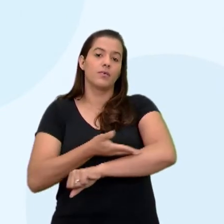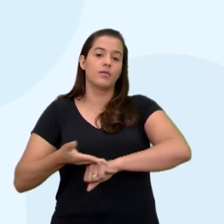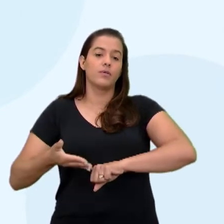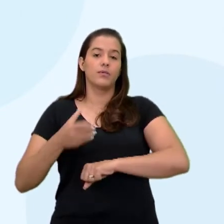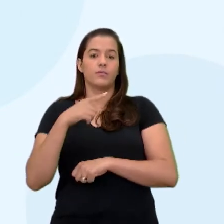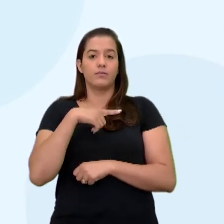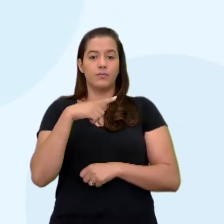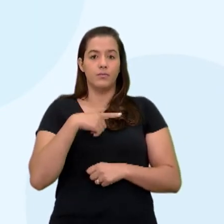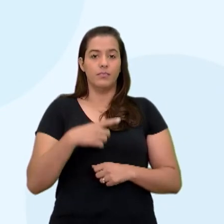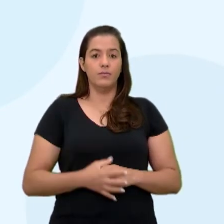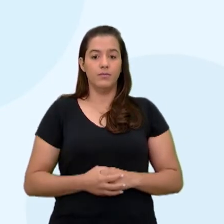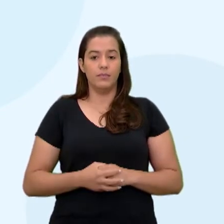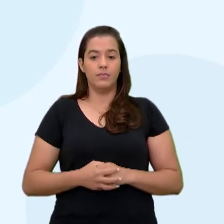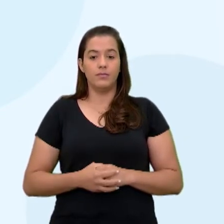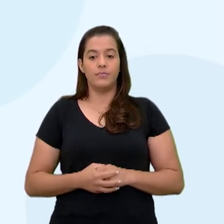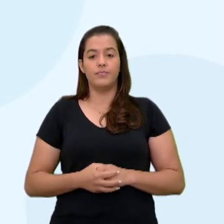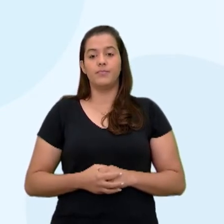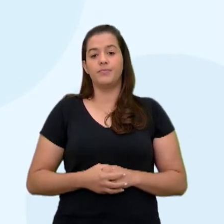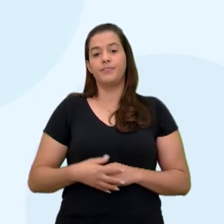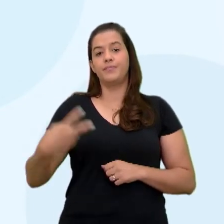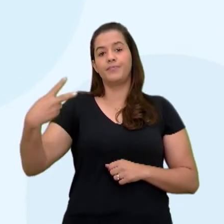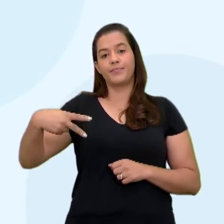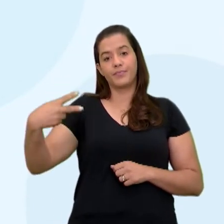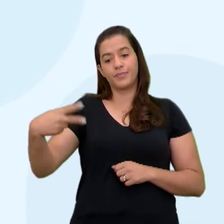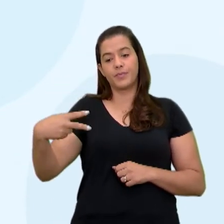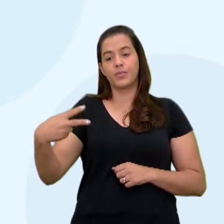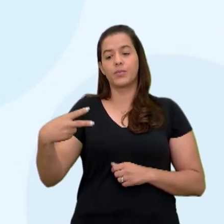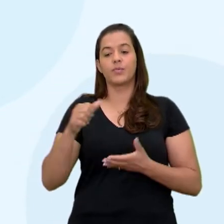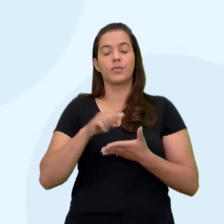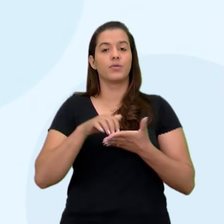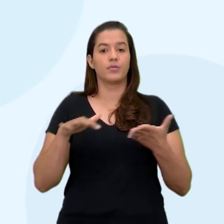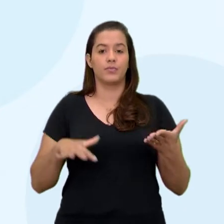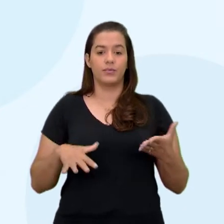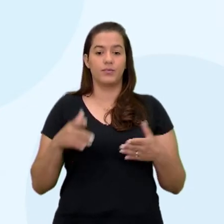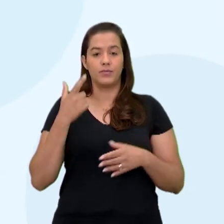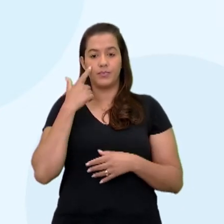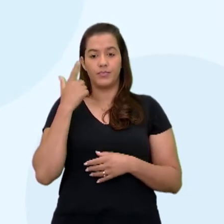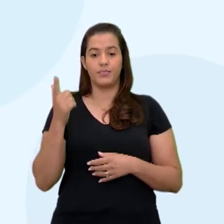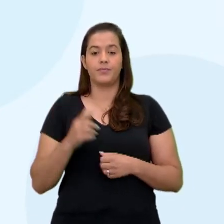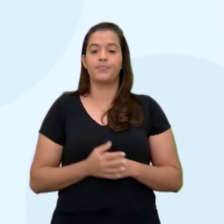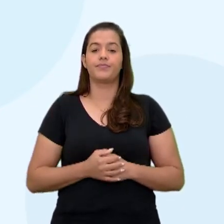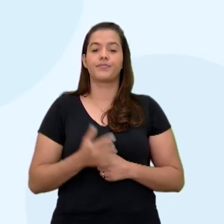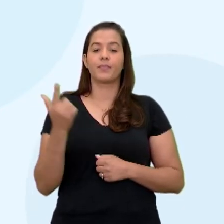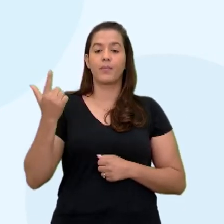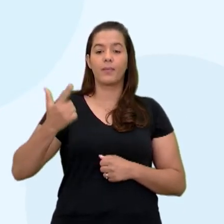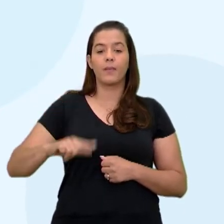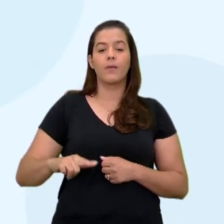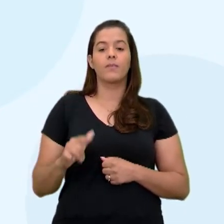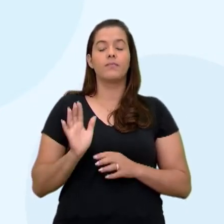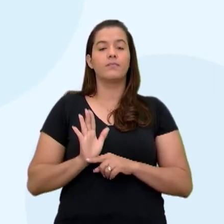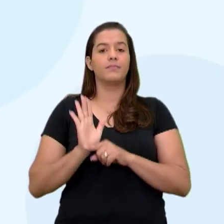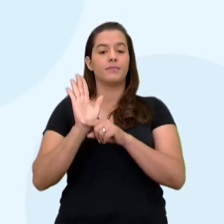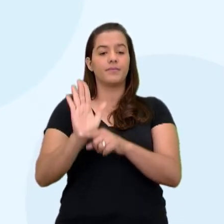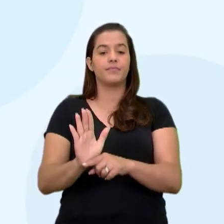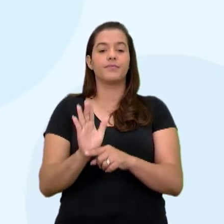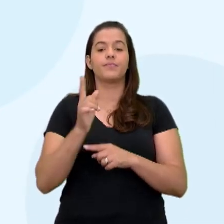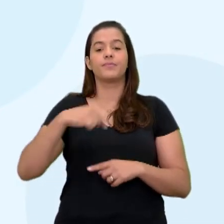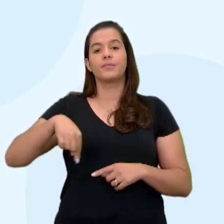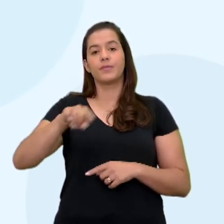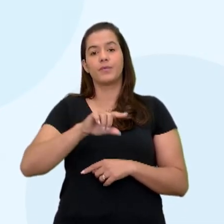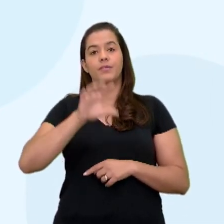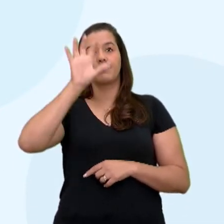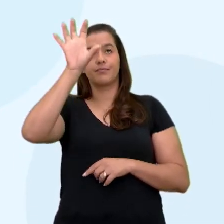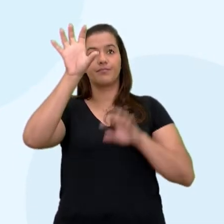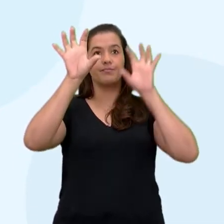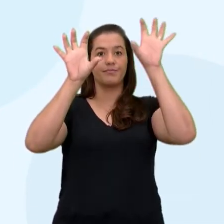acostumada. Vamos passar para o segundo exercício agora. Mais um exercício sobre mapa